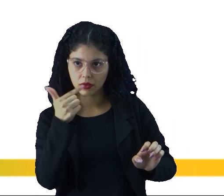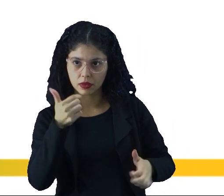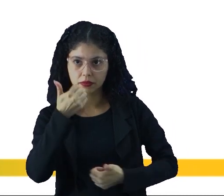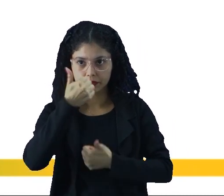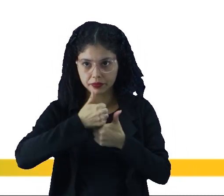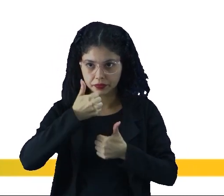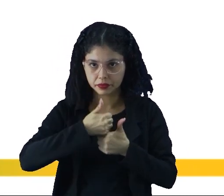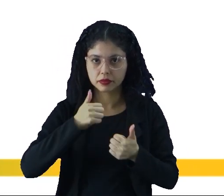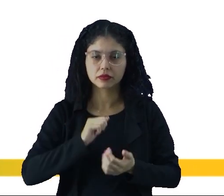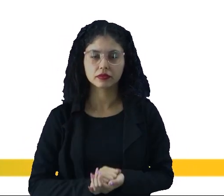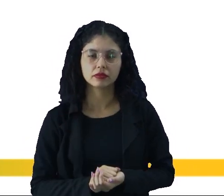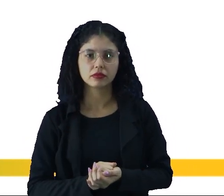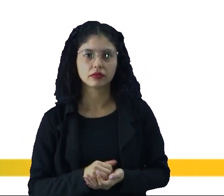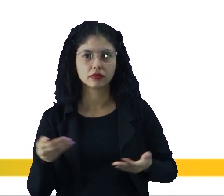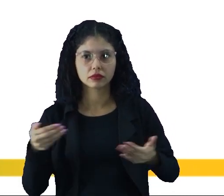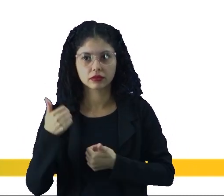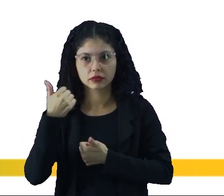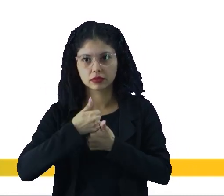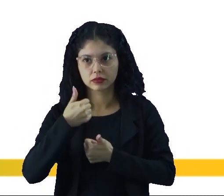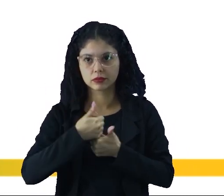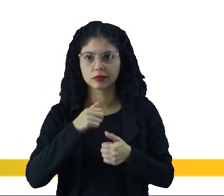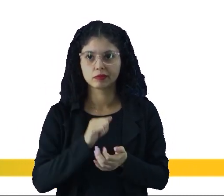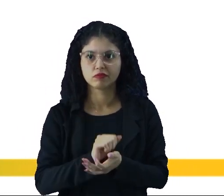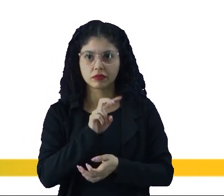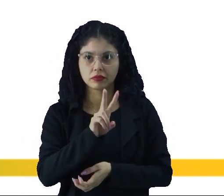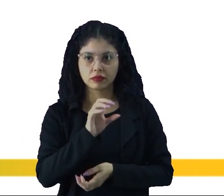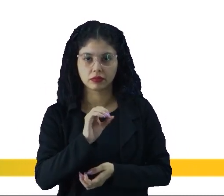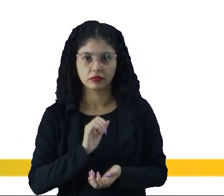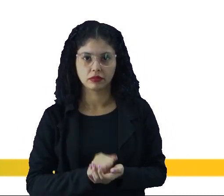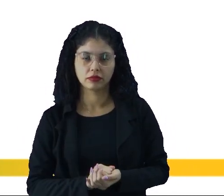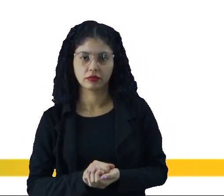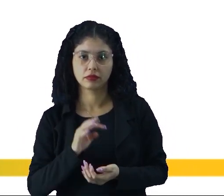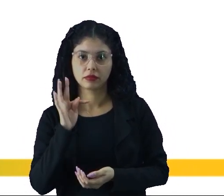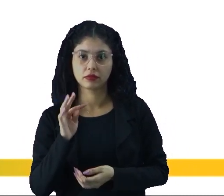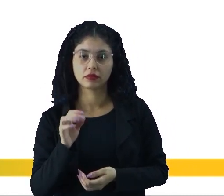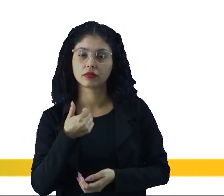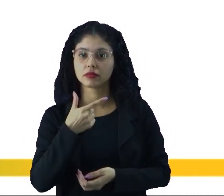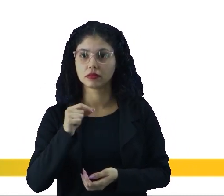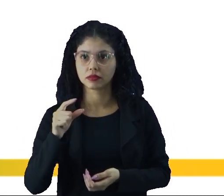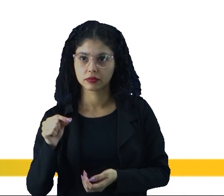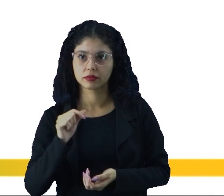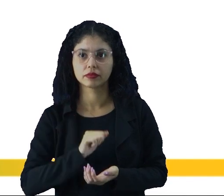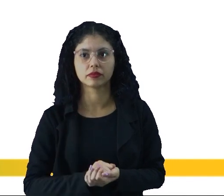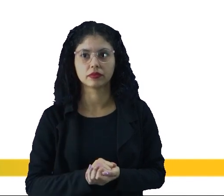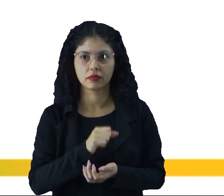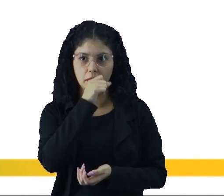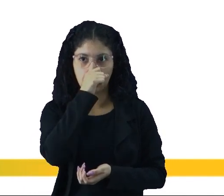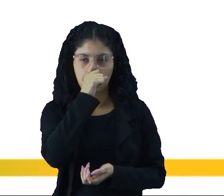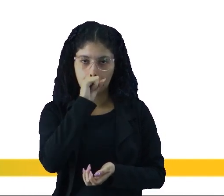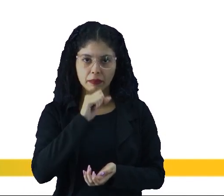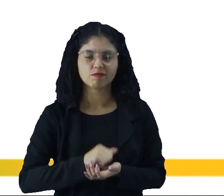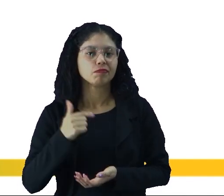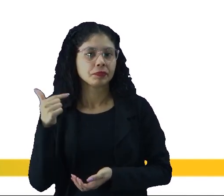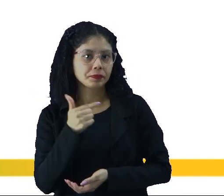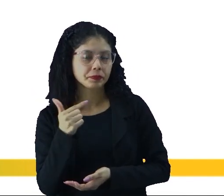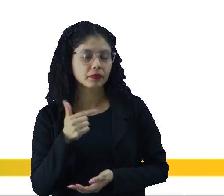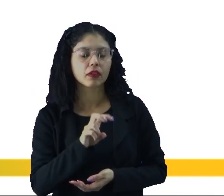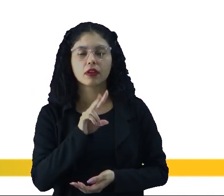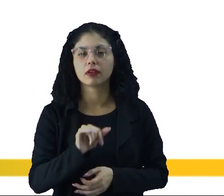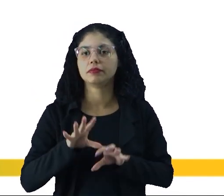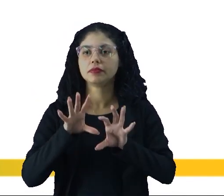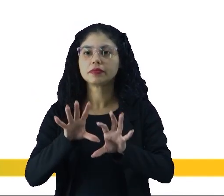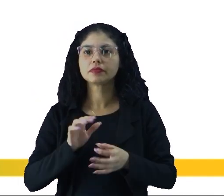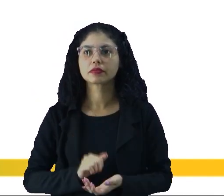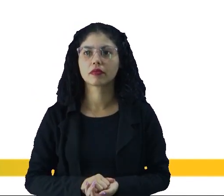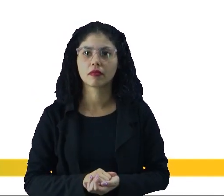segunda equação. Então nós vamos substituir ali o V0 vezes t por 200. Então a nossa segunda equação vai ficar